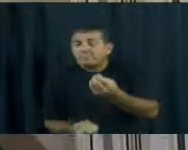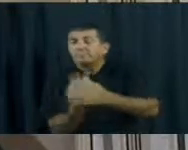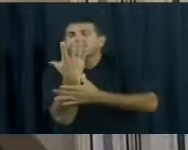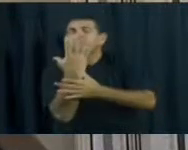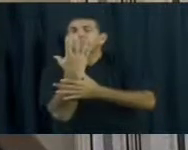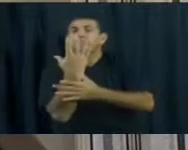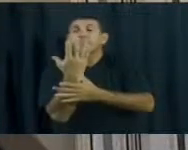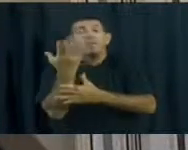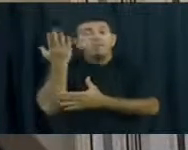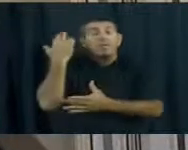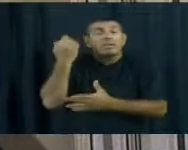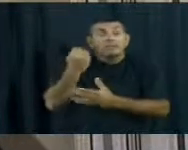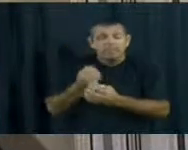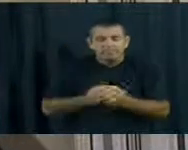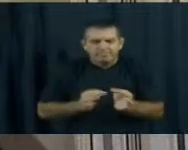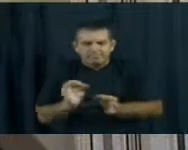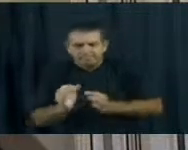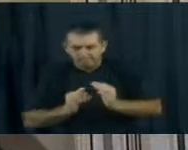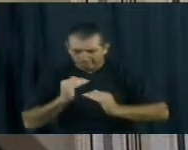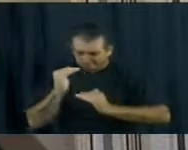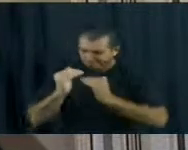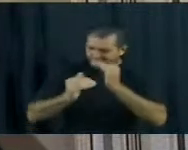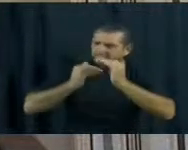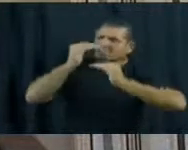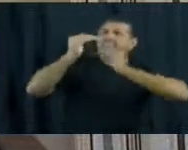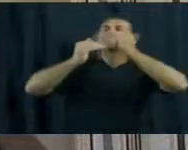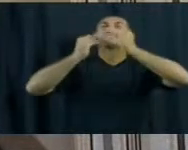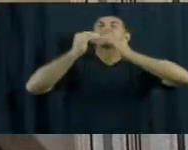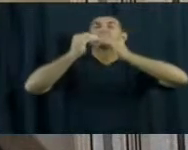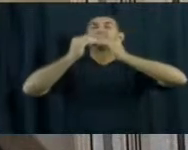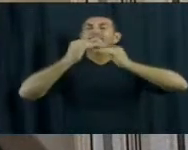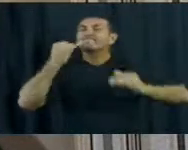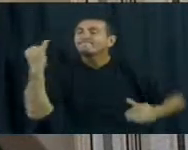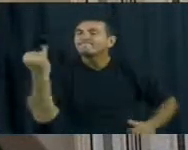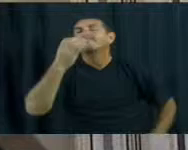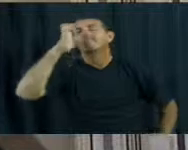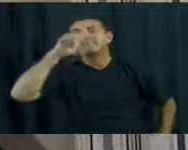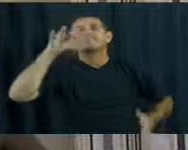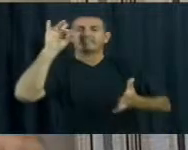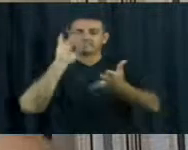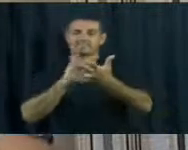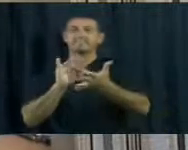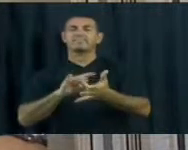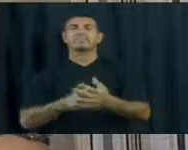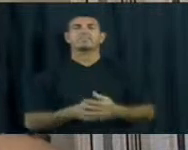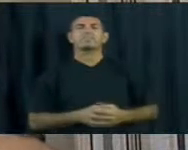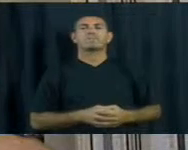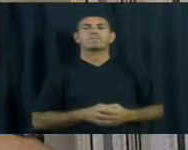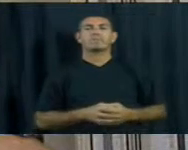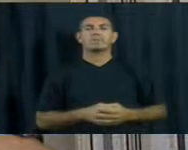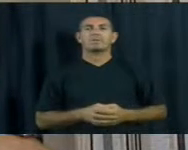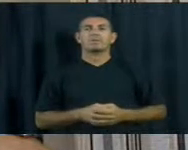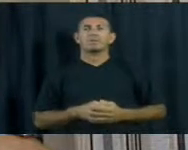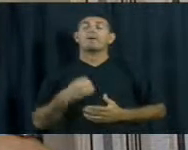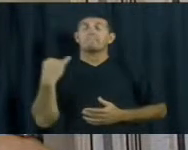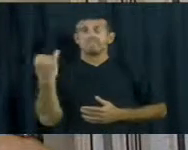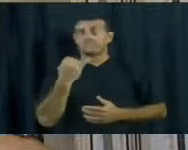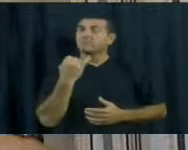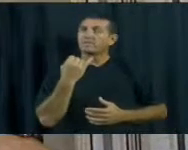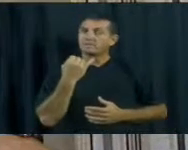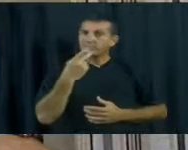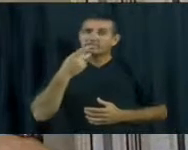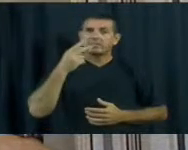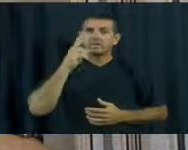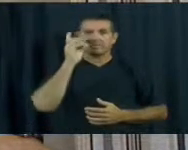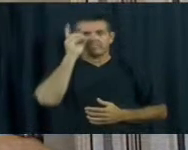carnaval. Exatamente. A construção do carnaval. Exatamente. Isso é muito bacana, entendeu? E eu queria aproveitar a oportunidade